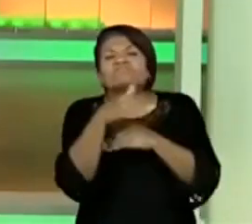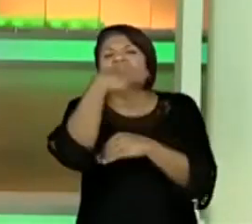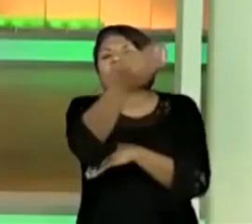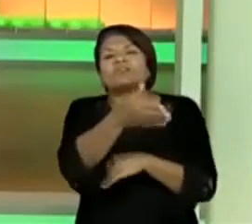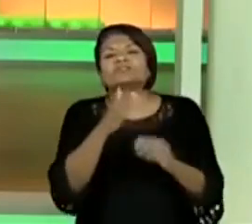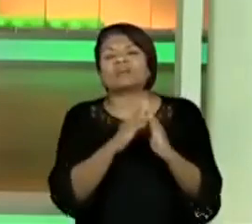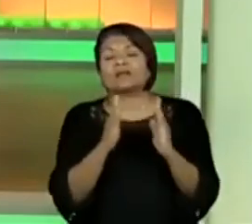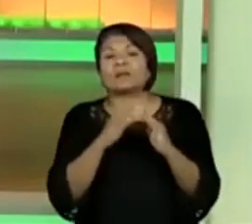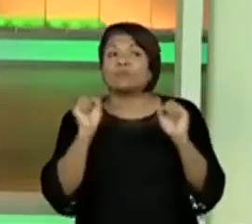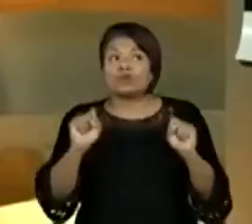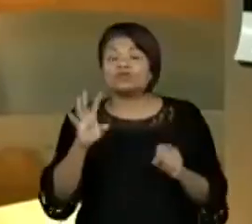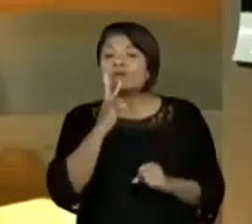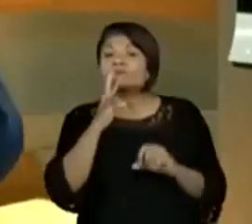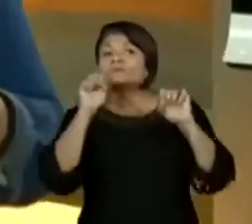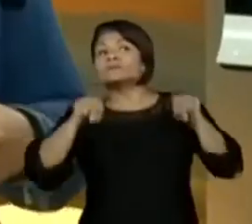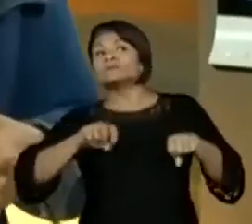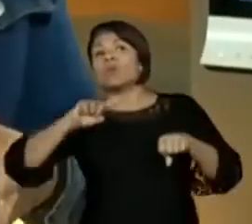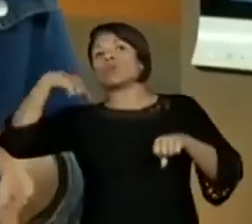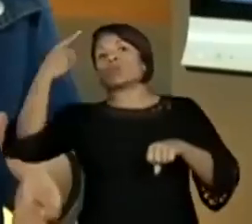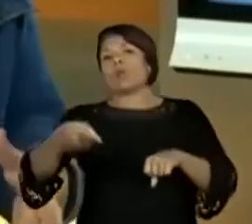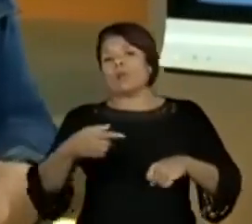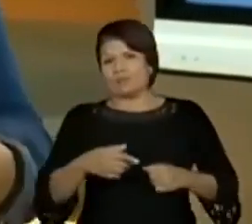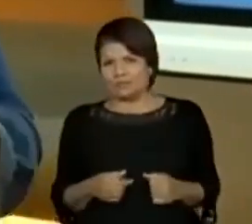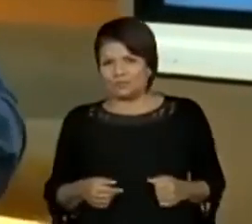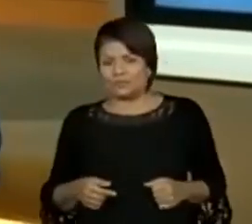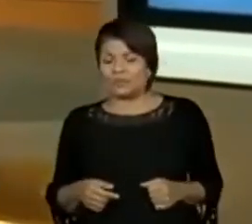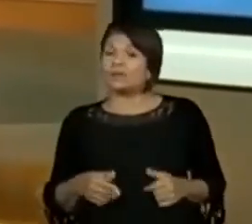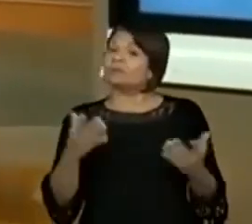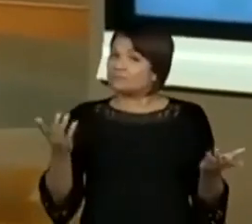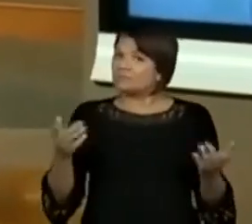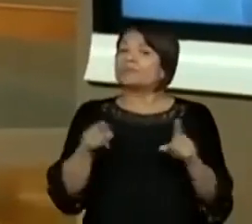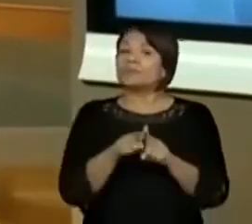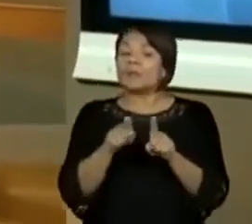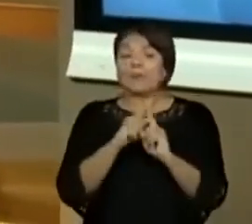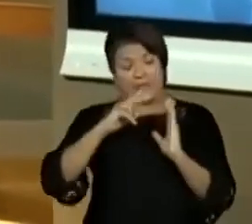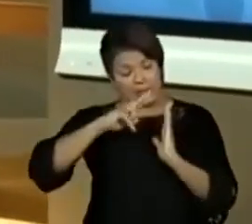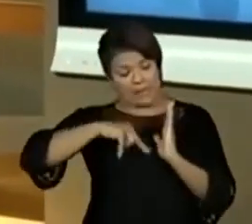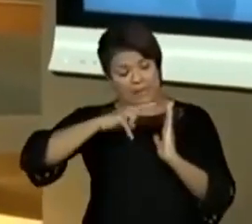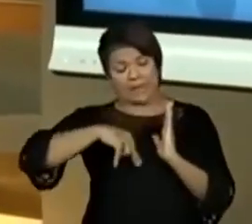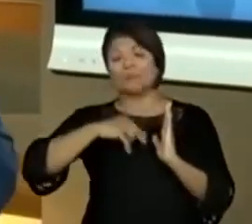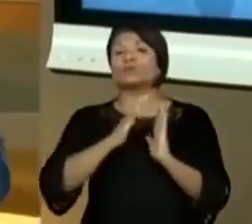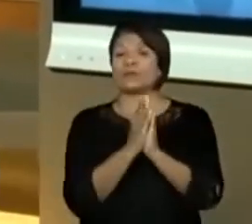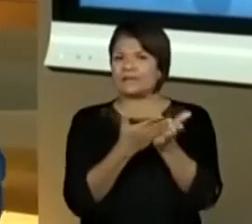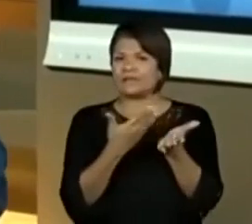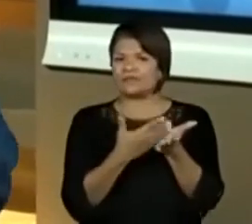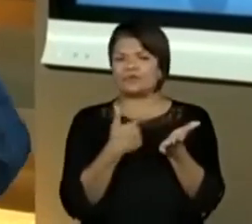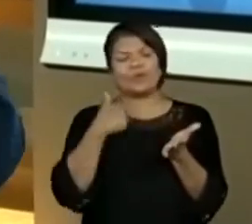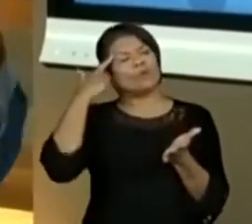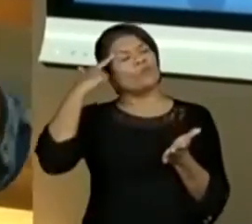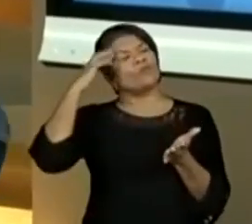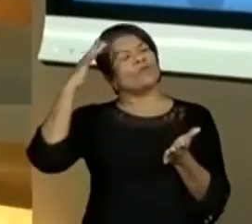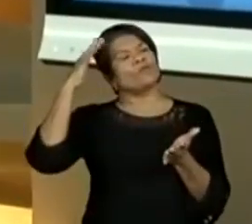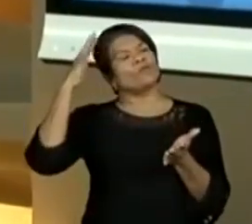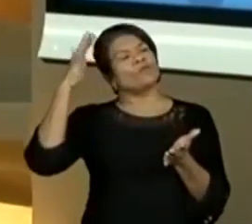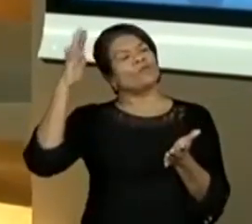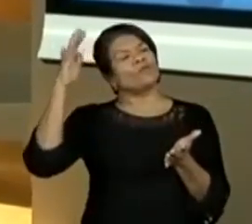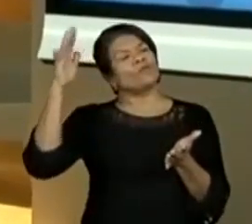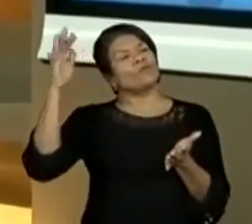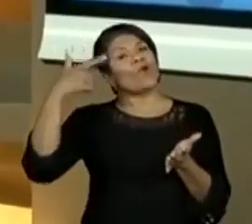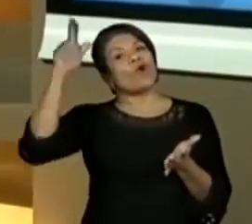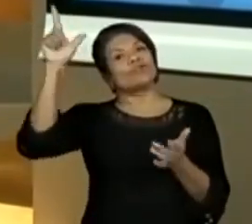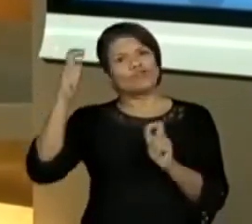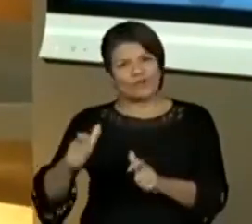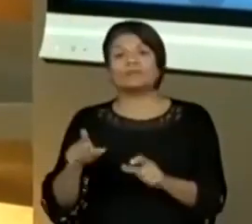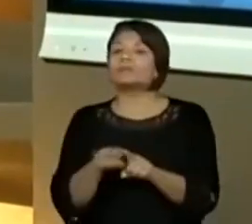lado. Você quer ver uma outra forma de fazer uma viagem? Através de uma leitura de livro. Né? Mas com a tecnologia, a vida da gente está tendo